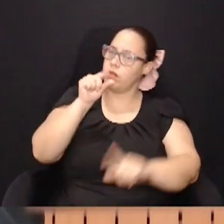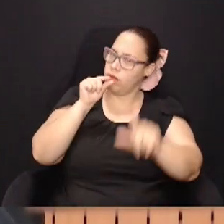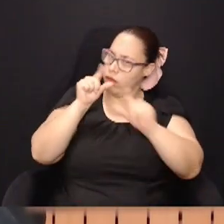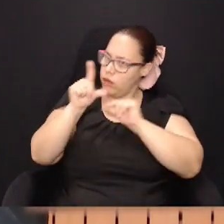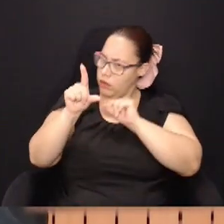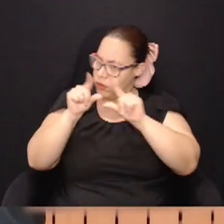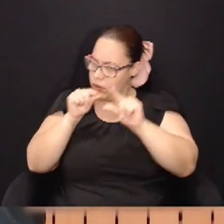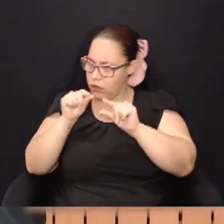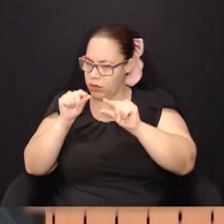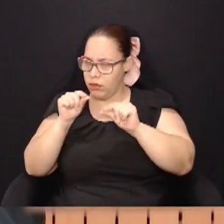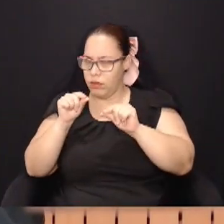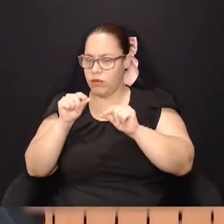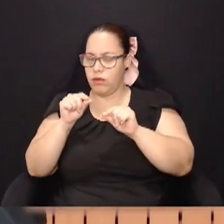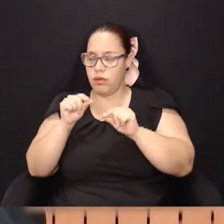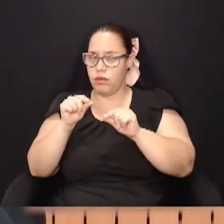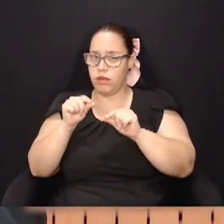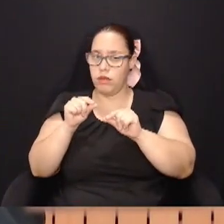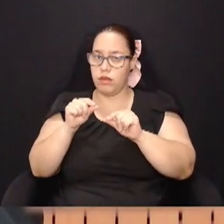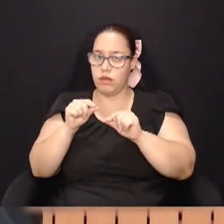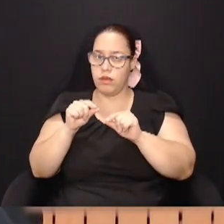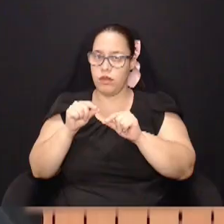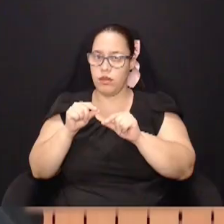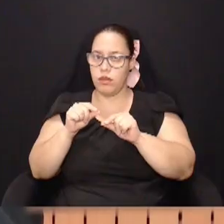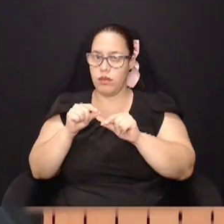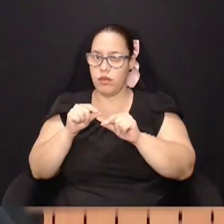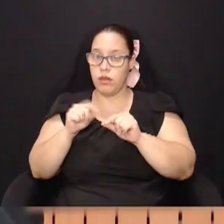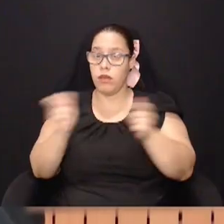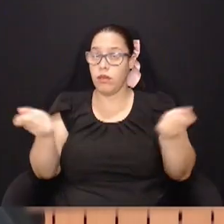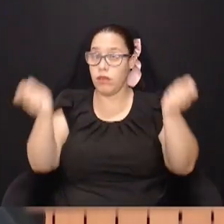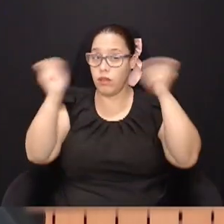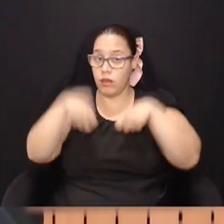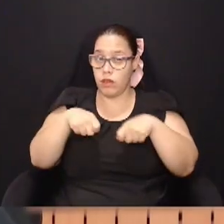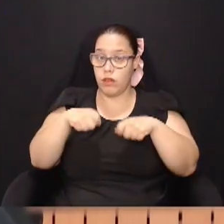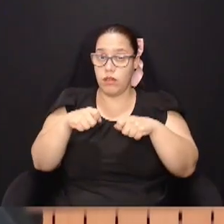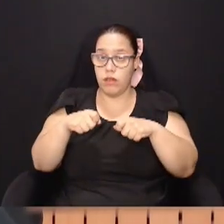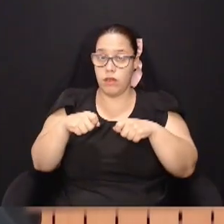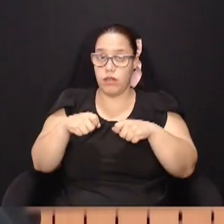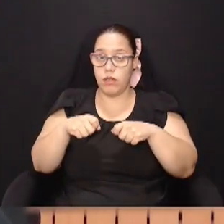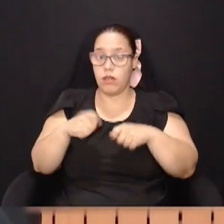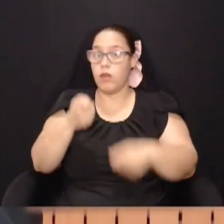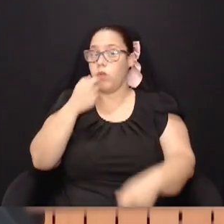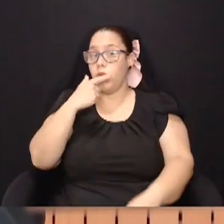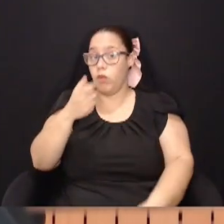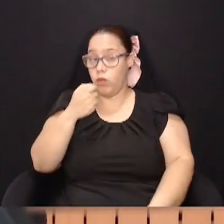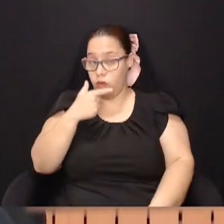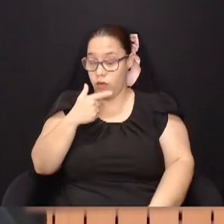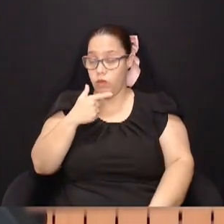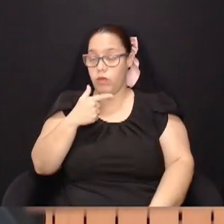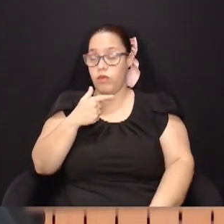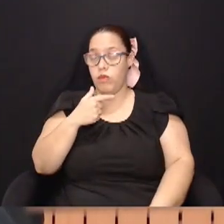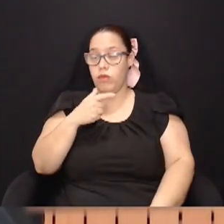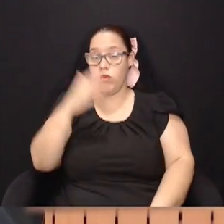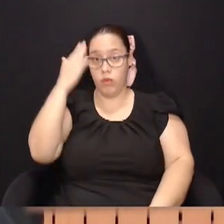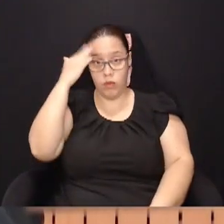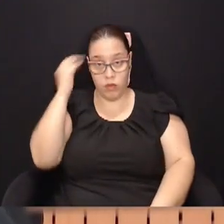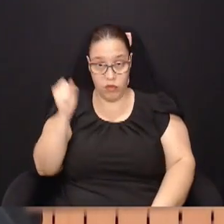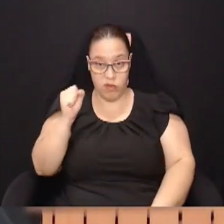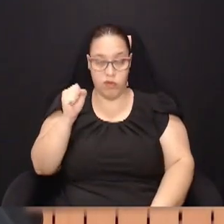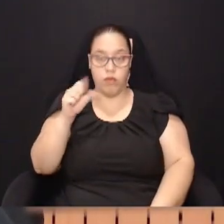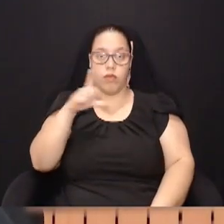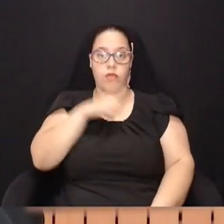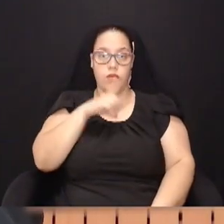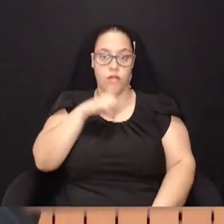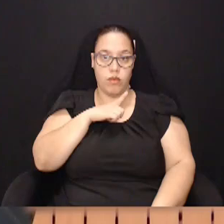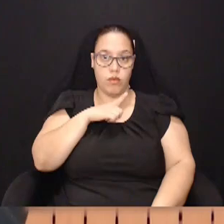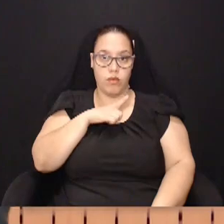introdução da semaglutida. Então, existe a possibilidade da introdução de uma medicação, que nós sabemos que hoje tem um alto